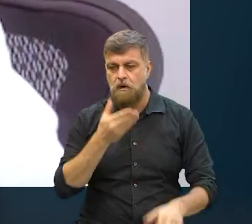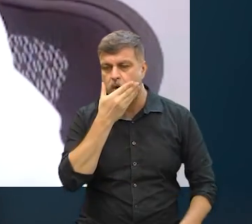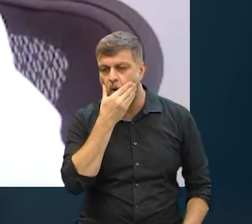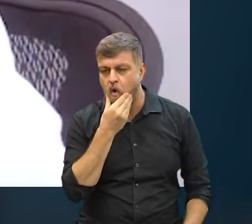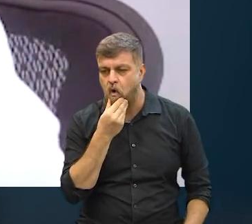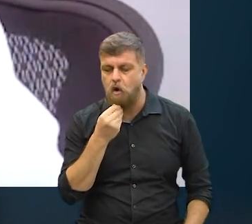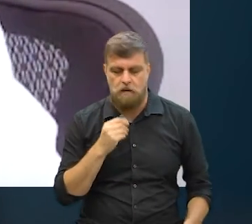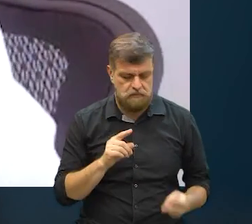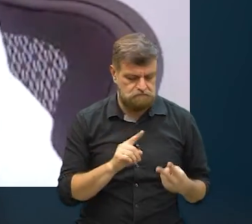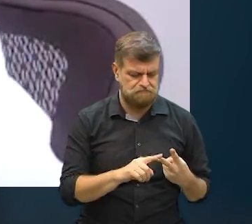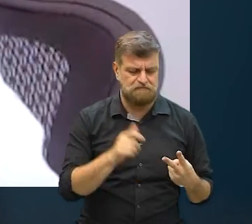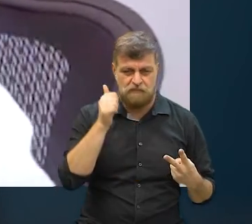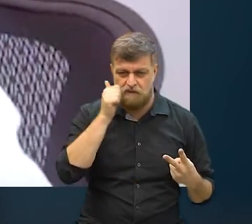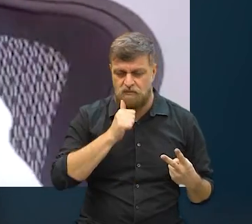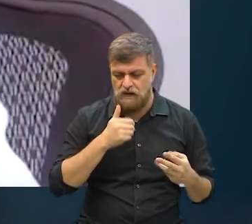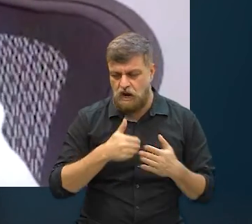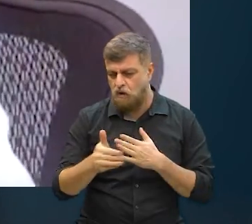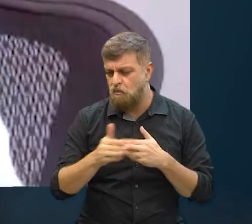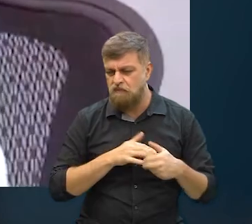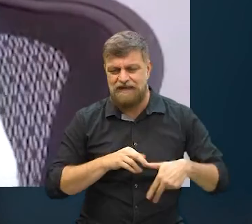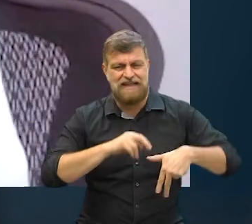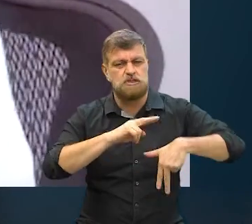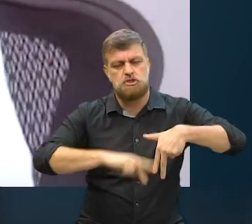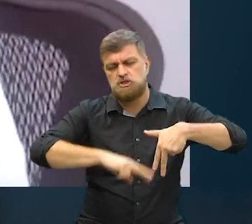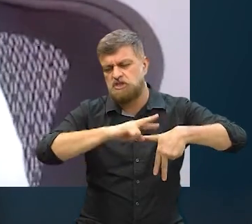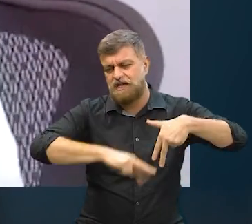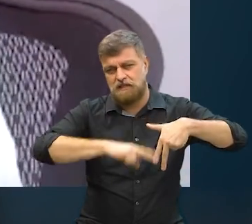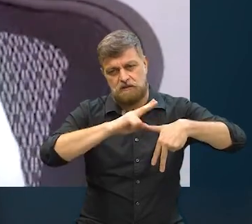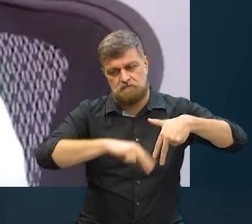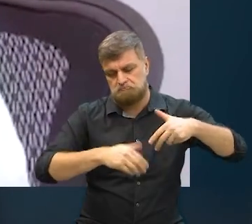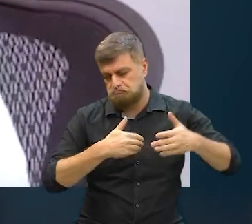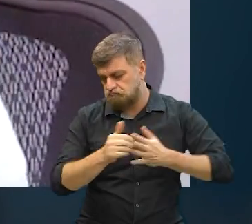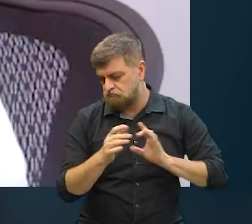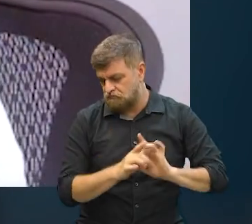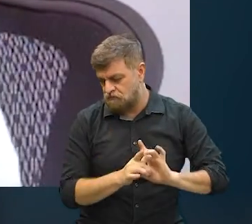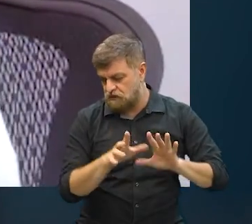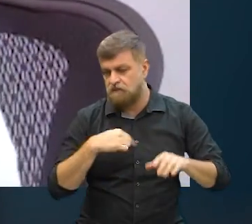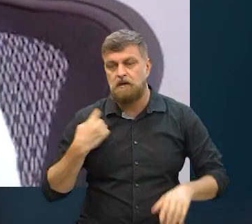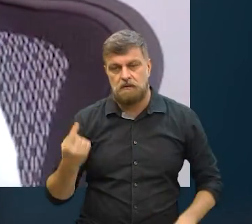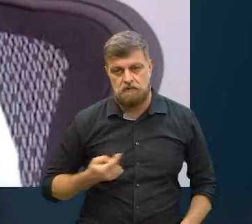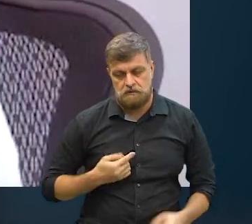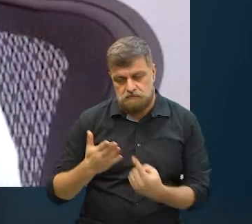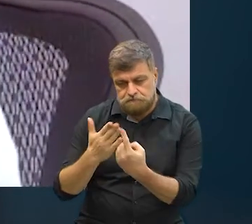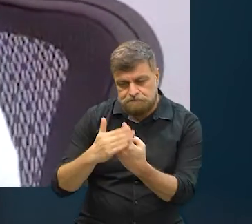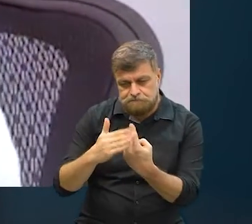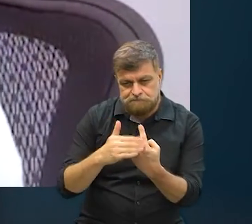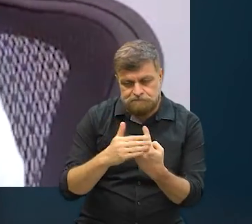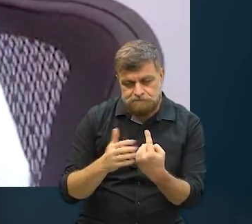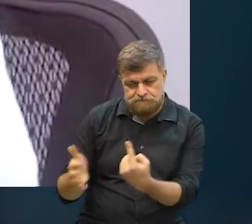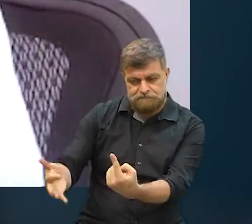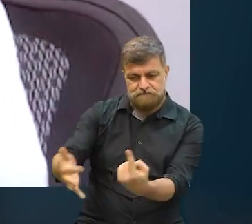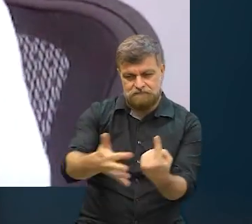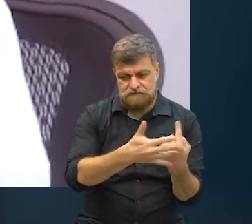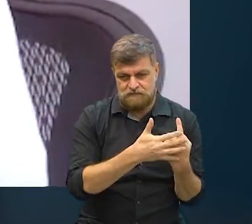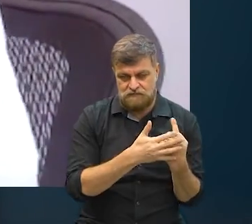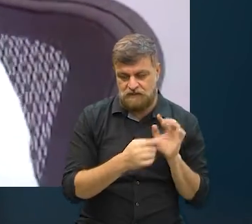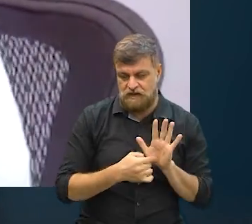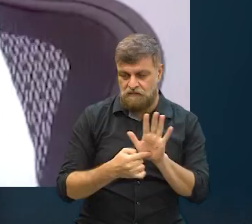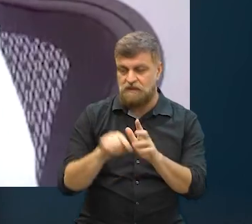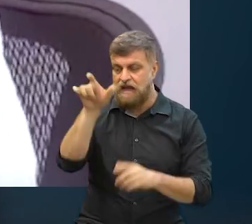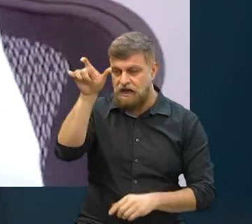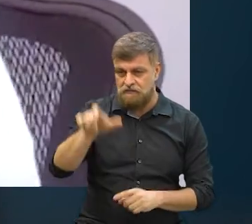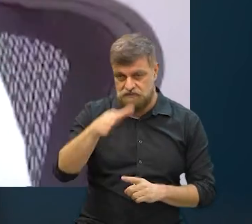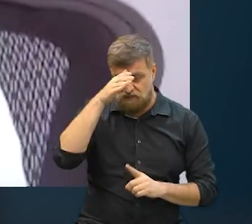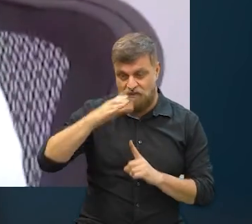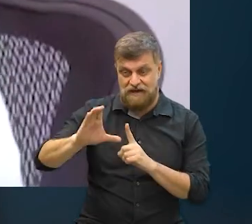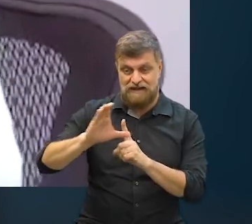unissex. Então pode ser o homem, pode ser a mulher, qualquer gênero ou sexo, é muito bem-vindo na The Clinic. O que nós estamos ali é entregar o